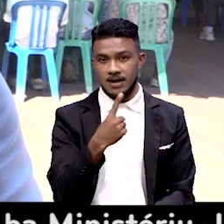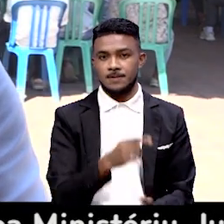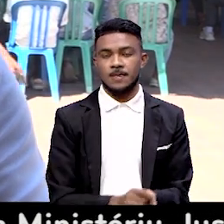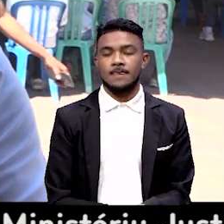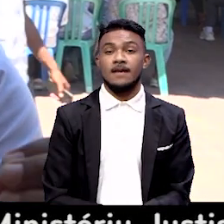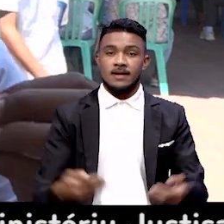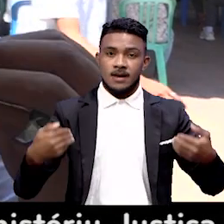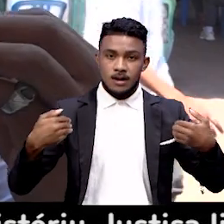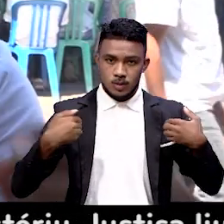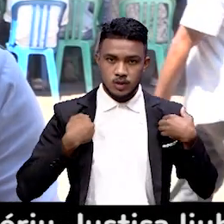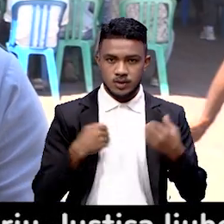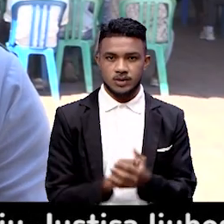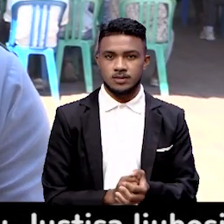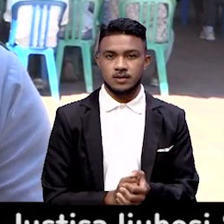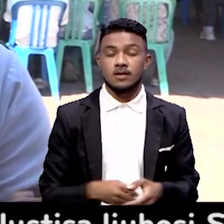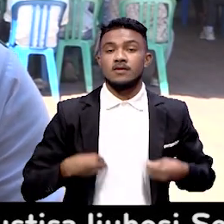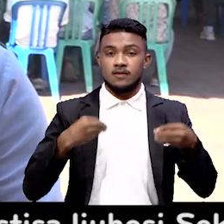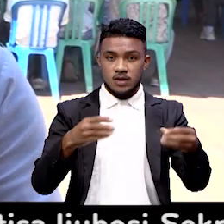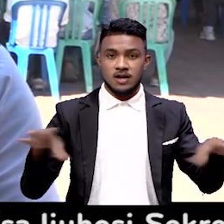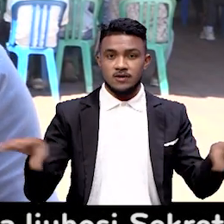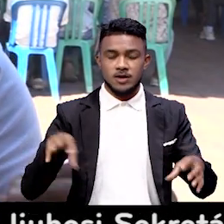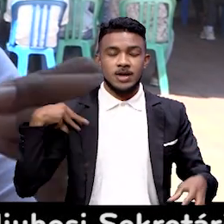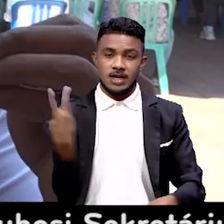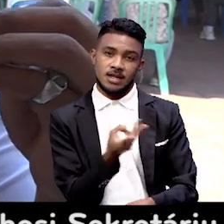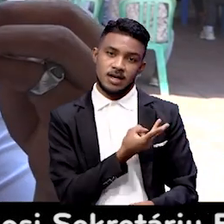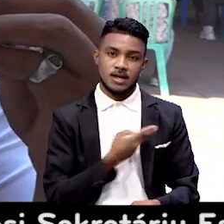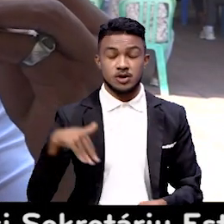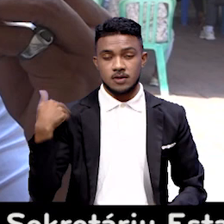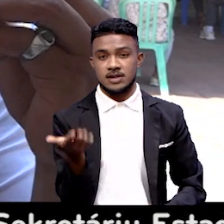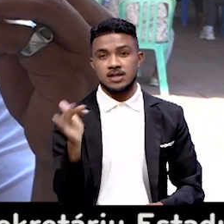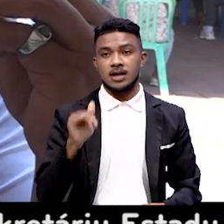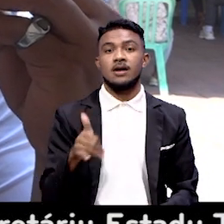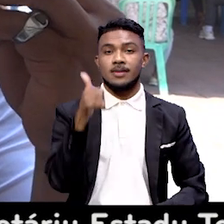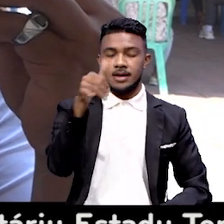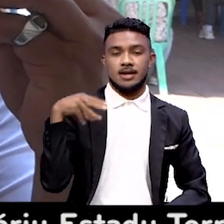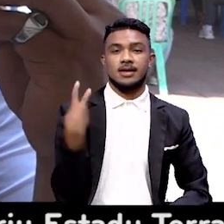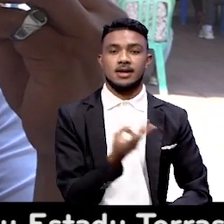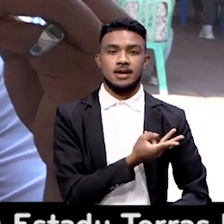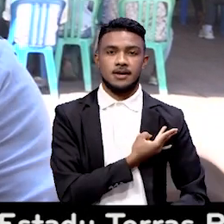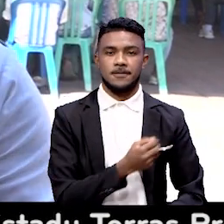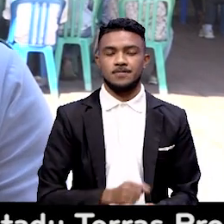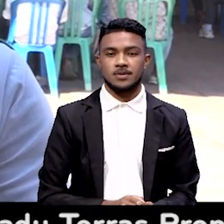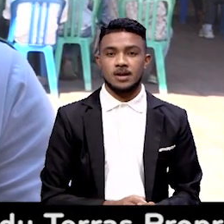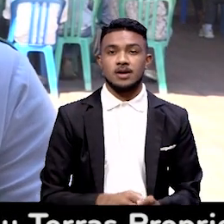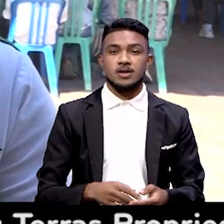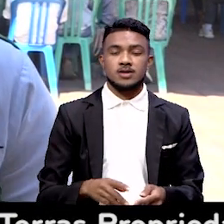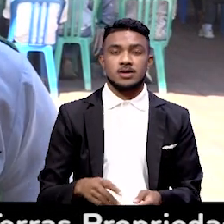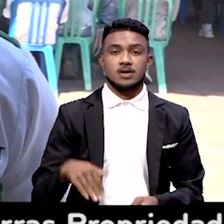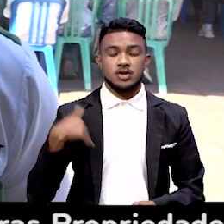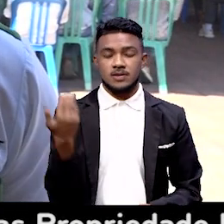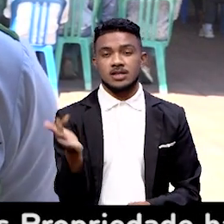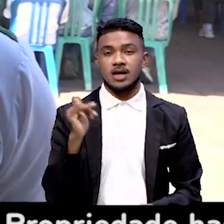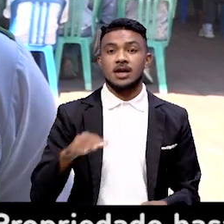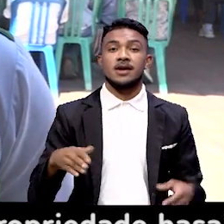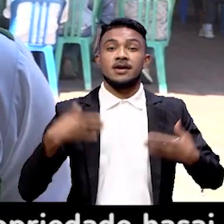hamusu fo servisu ba itane jovem sira ba itane jovem liliu a jovem sira nebe